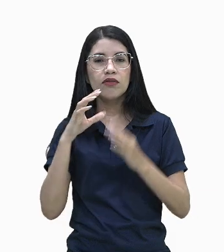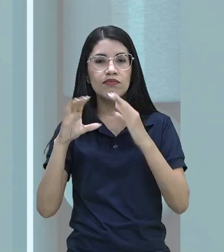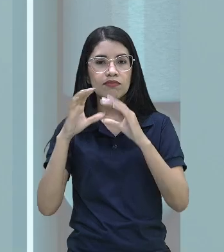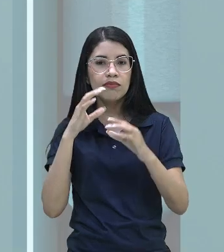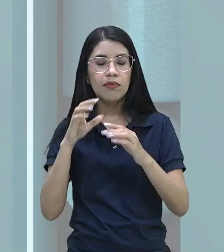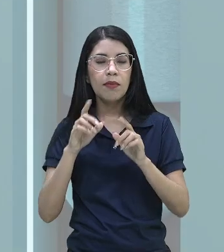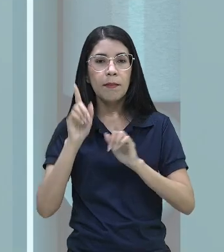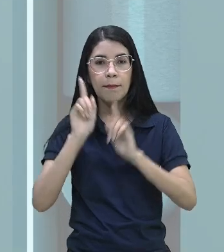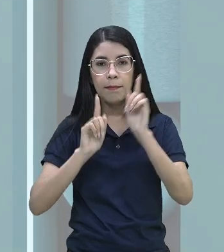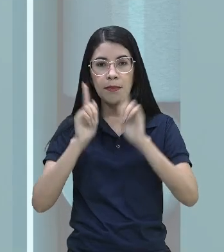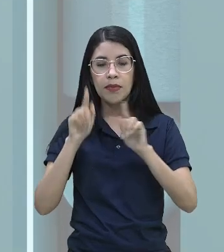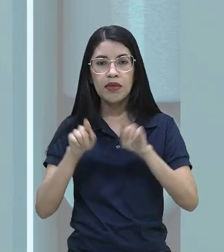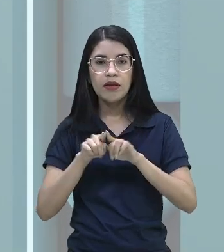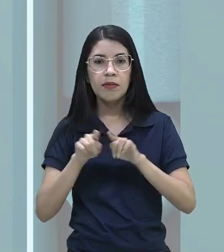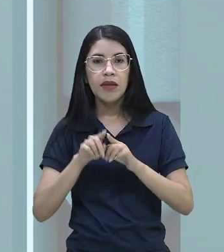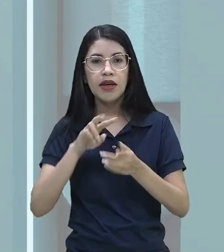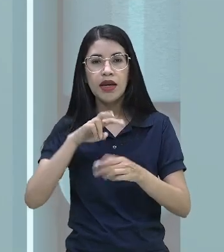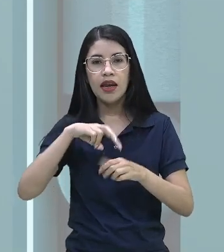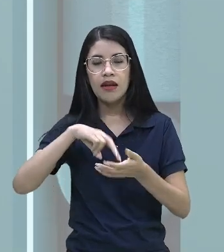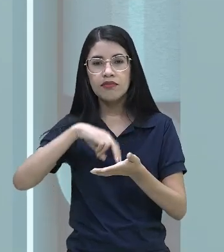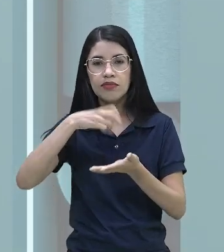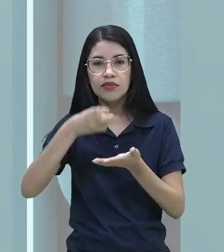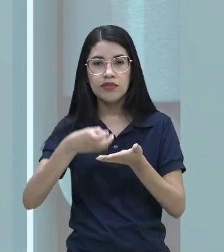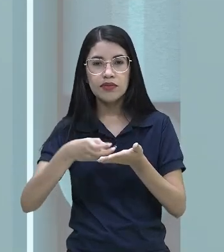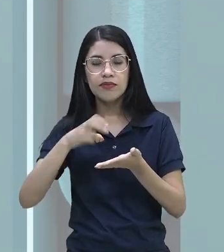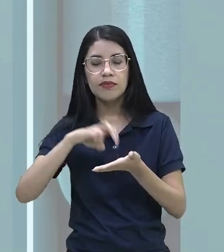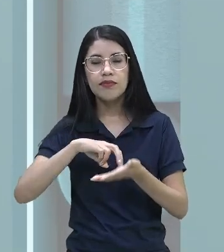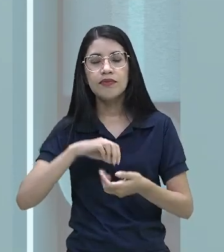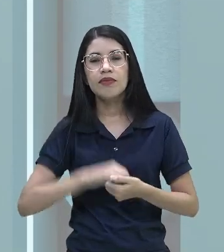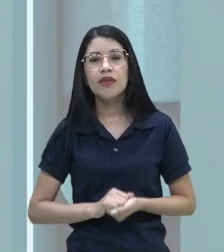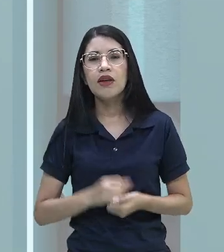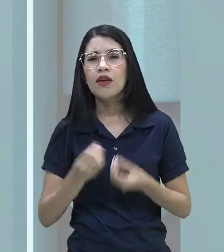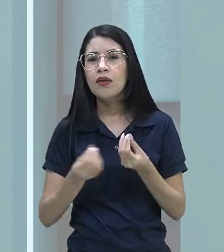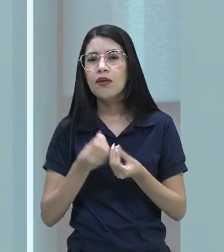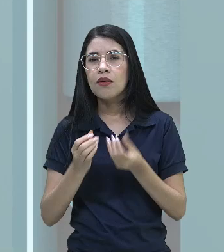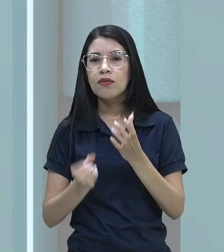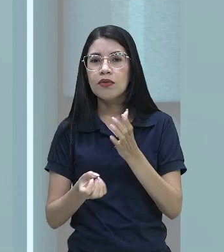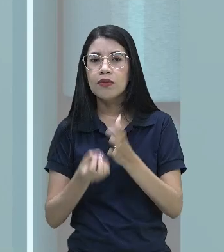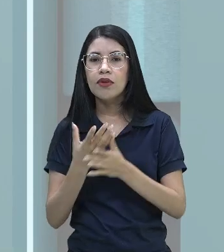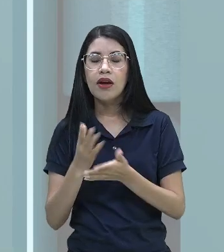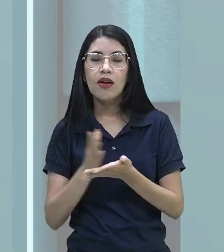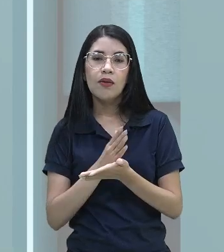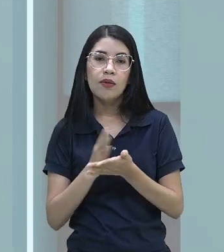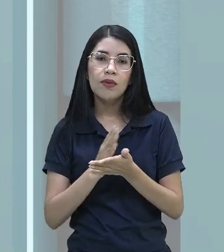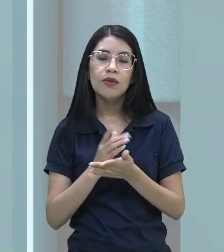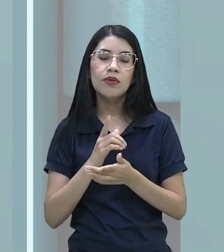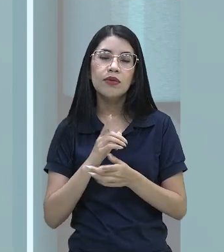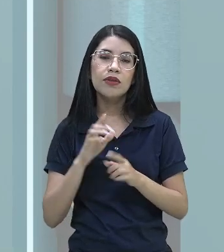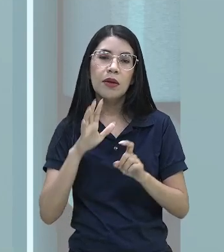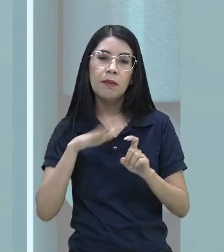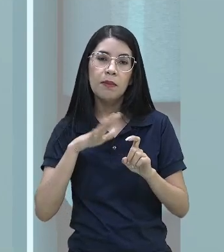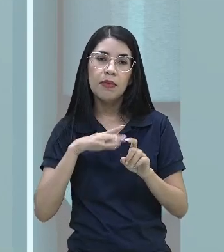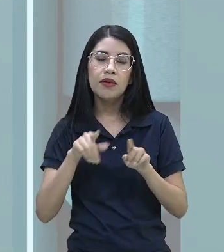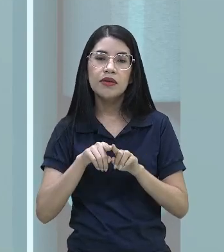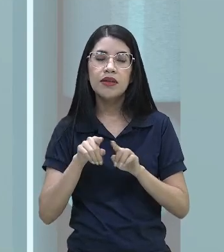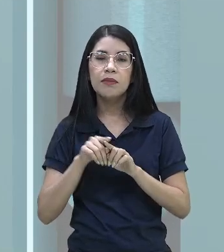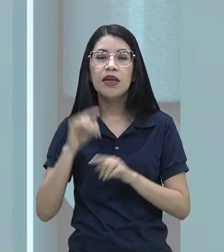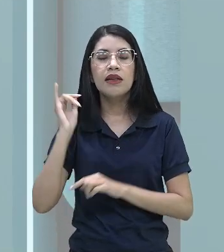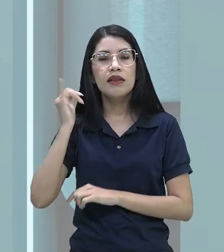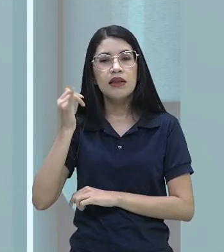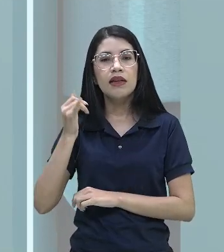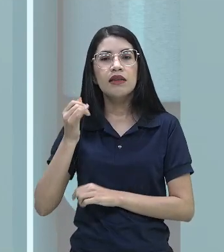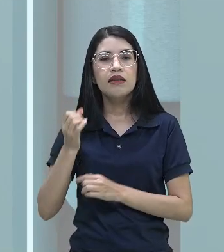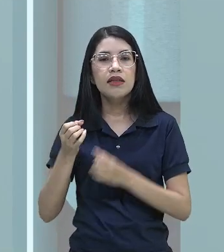para vocês é que como é que surgiu? As pessoas têm alguns mitos, algumas lendas que falam sobre